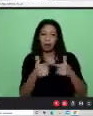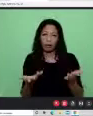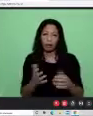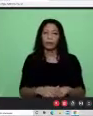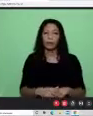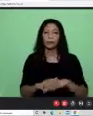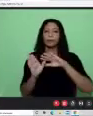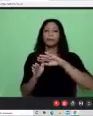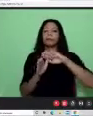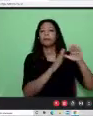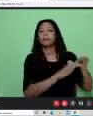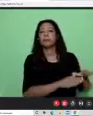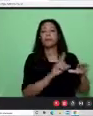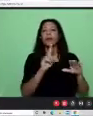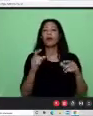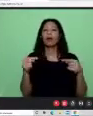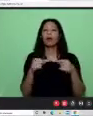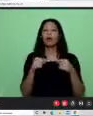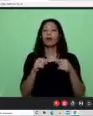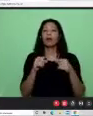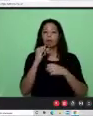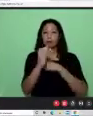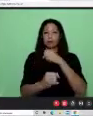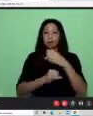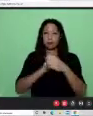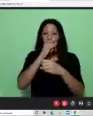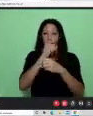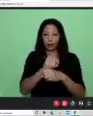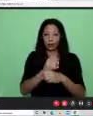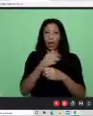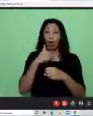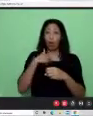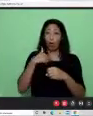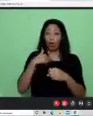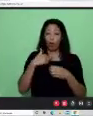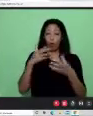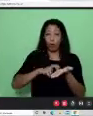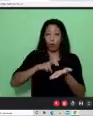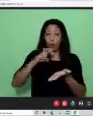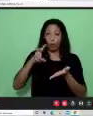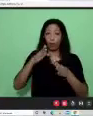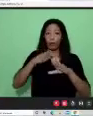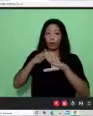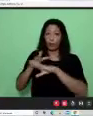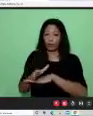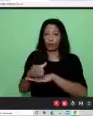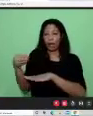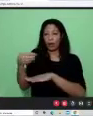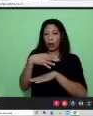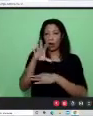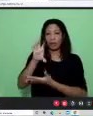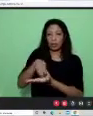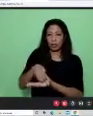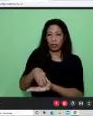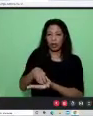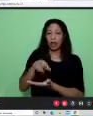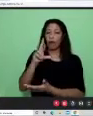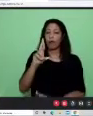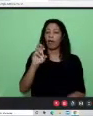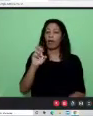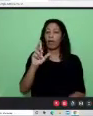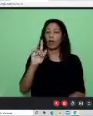hoje eu estive na Central de Regulação de Parnamirim, na nova Central de Regulação, Inclusive, quero deixar aqui a minha indignação,